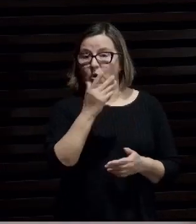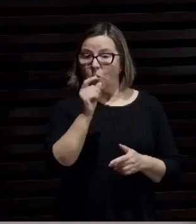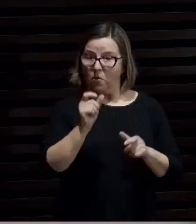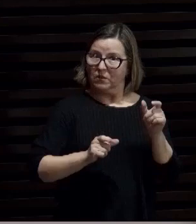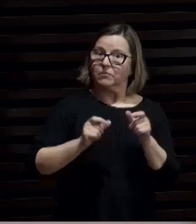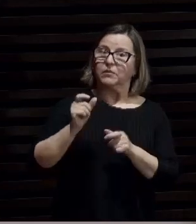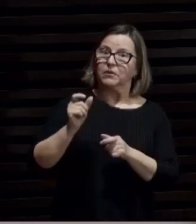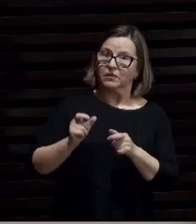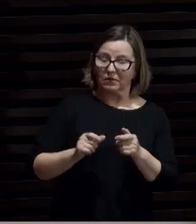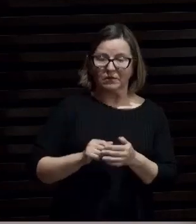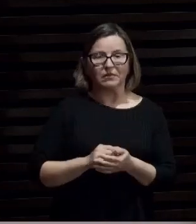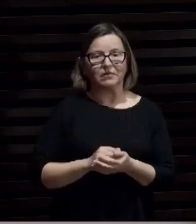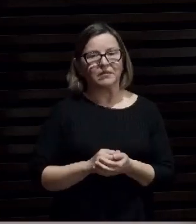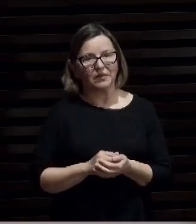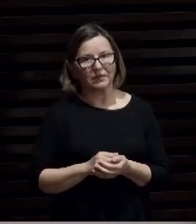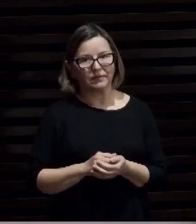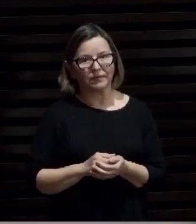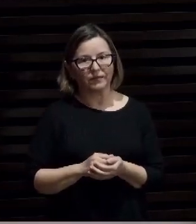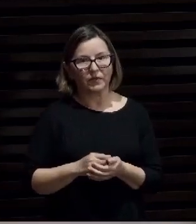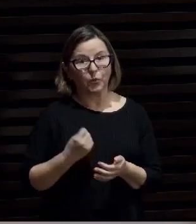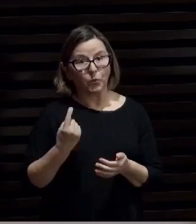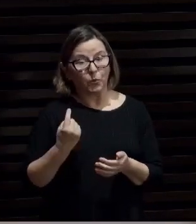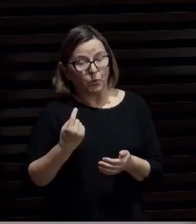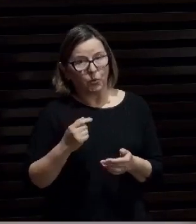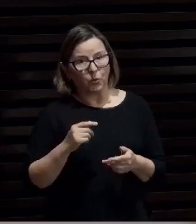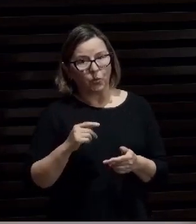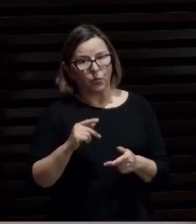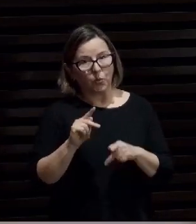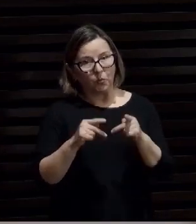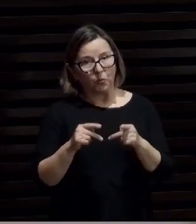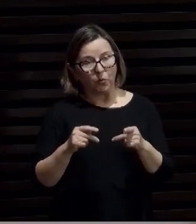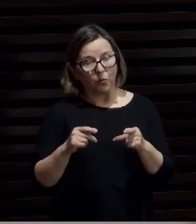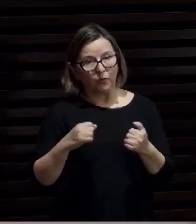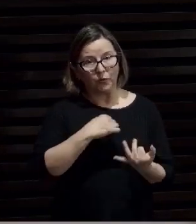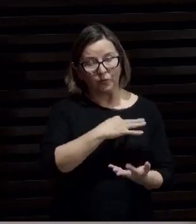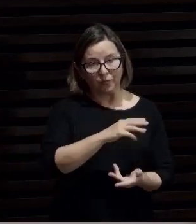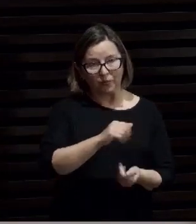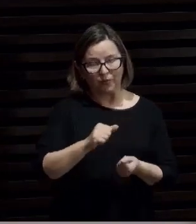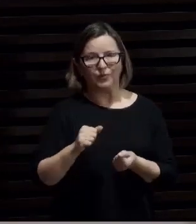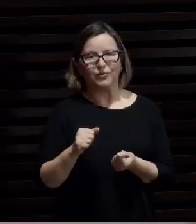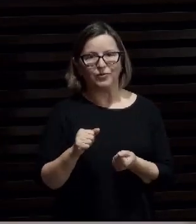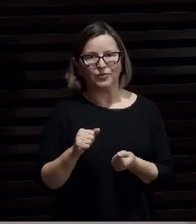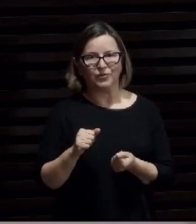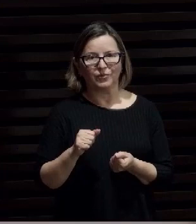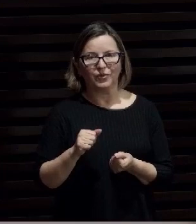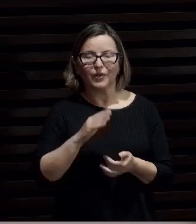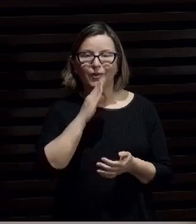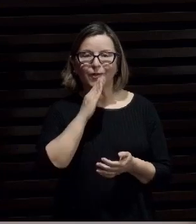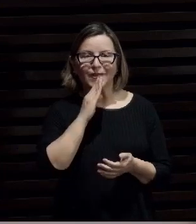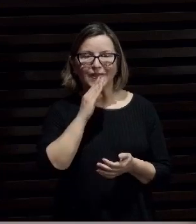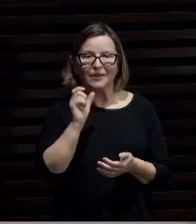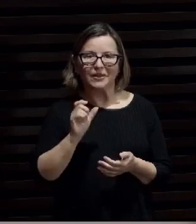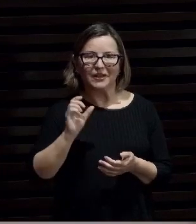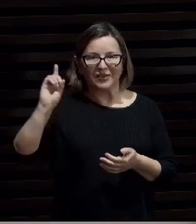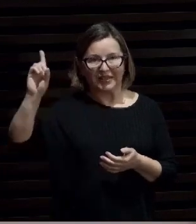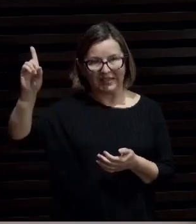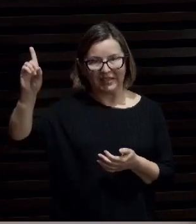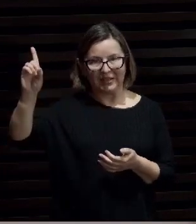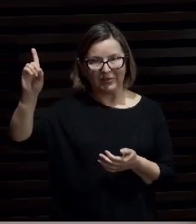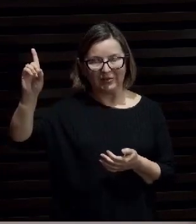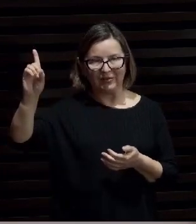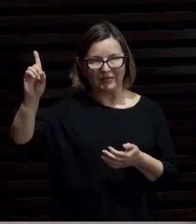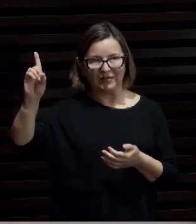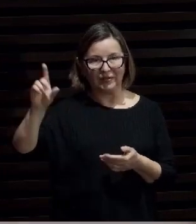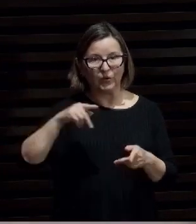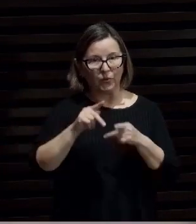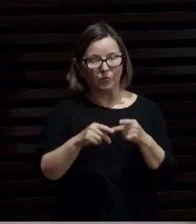comigo. O único povo do mundo que tinha acesso à palavra de Deus era o